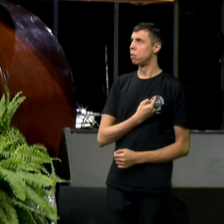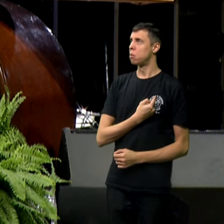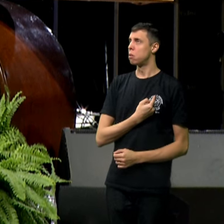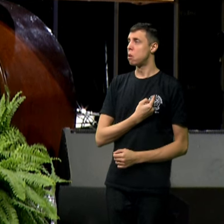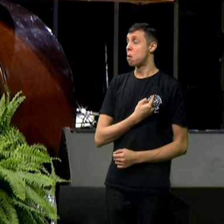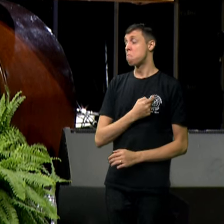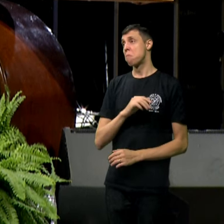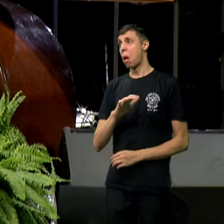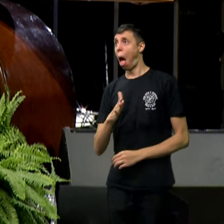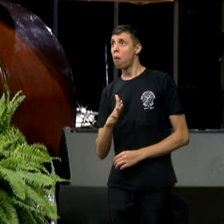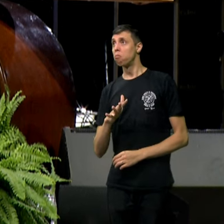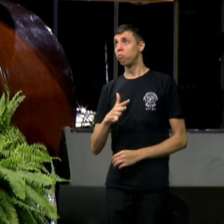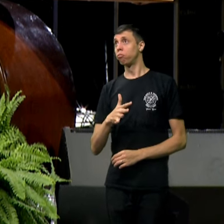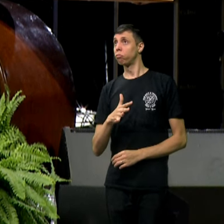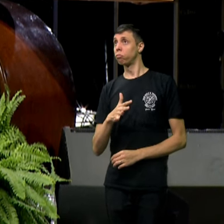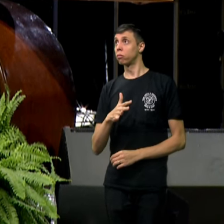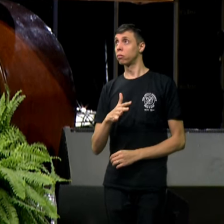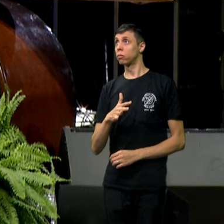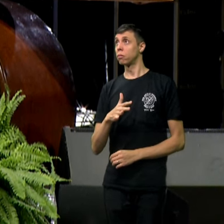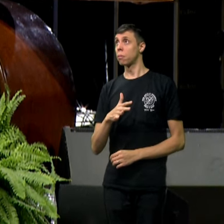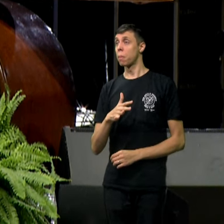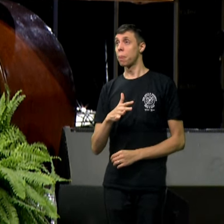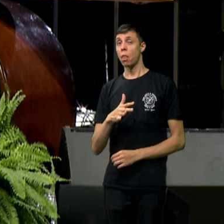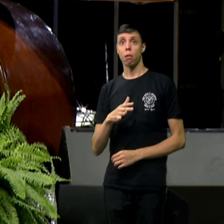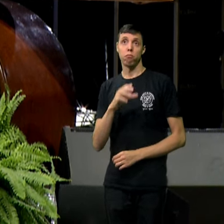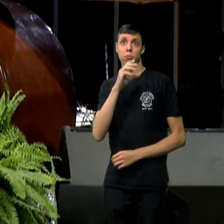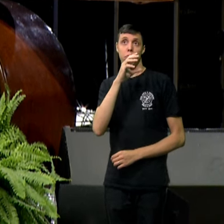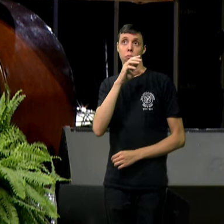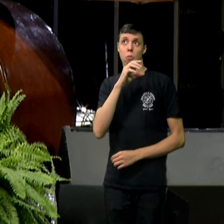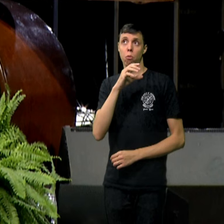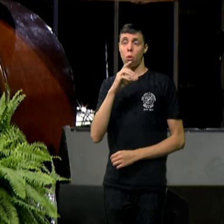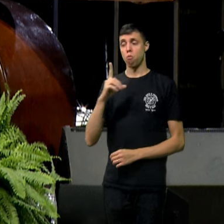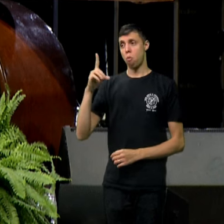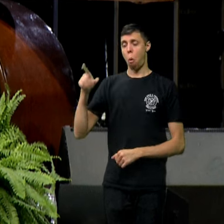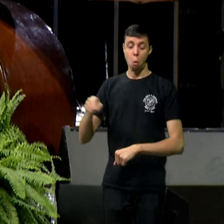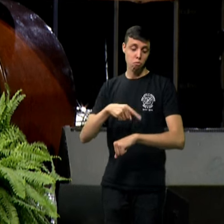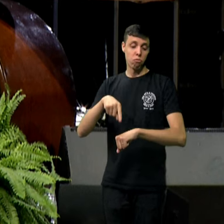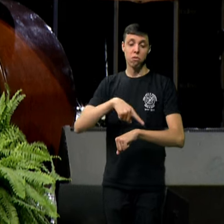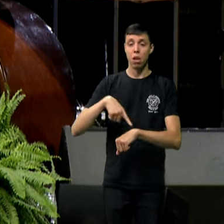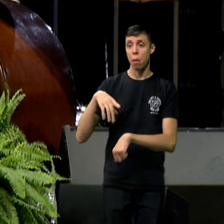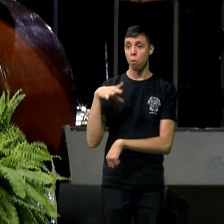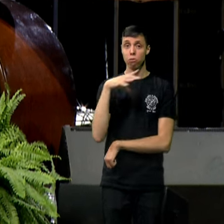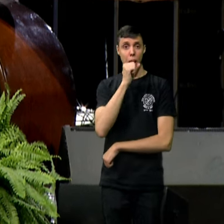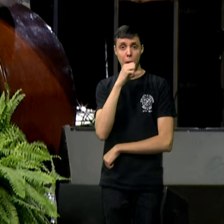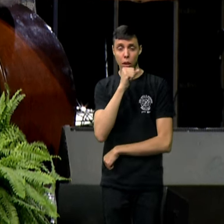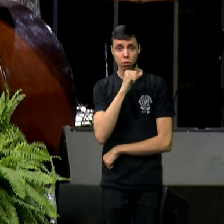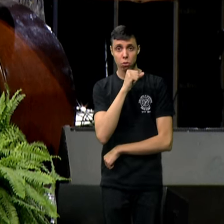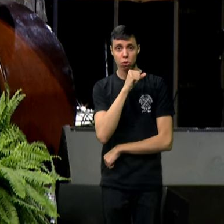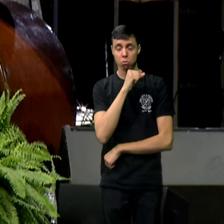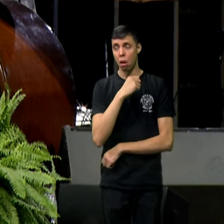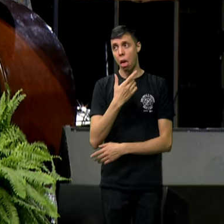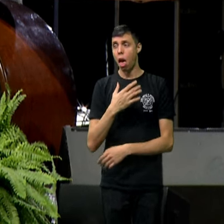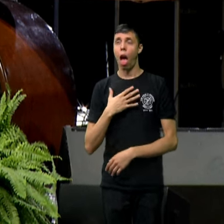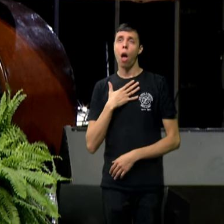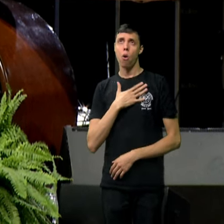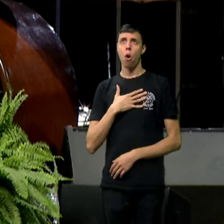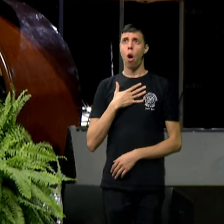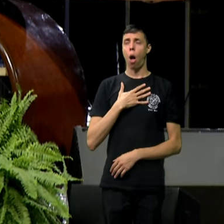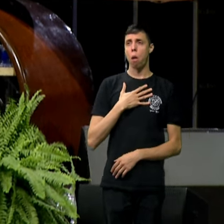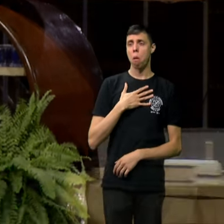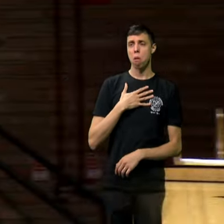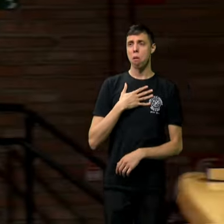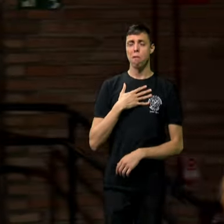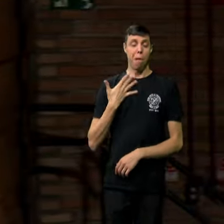ausentes por este tempo sabático estamos dormindo. Eu não gosto de dormir mais de 4 horas. Eu me